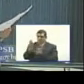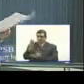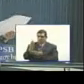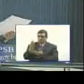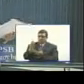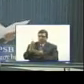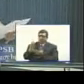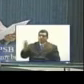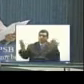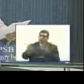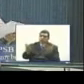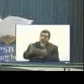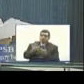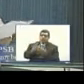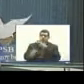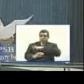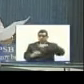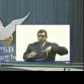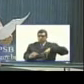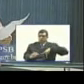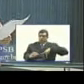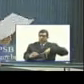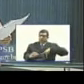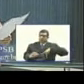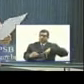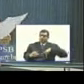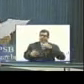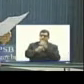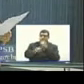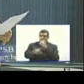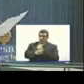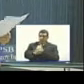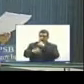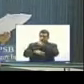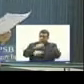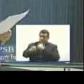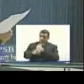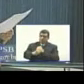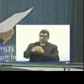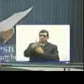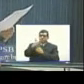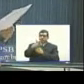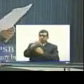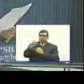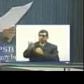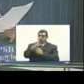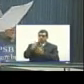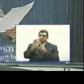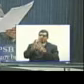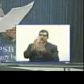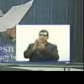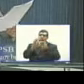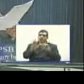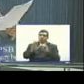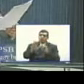sinto agora o parecer do Ministério Público na Lajes das Contas do Estado de 2010 deputados Zé Ricardo a lei